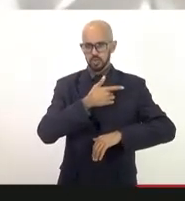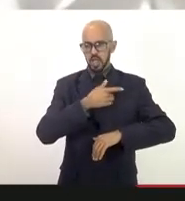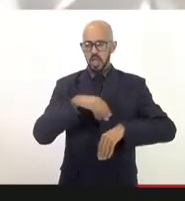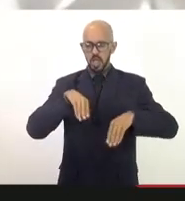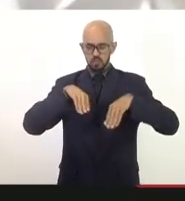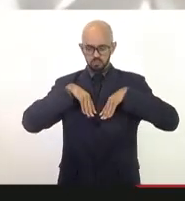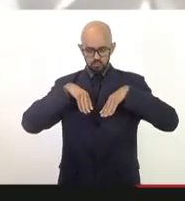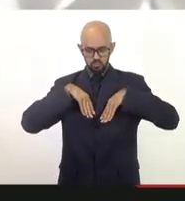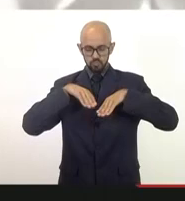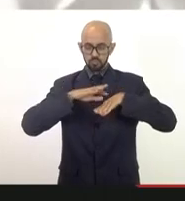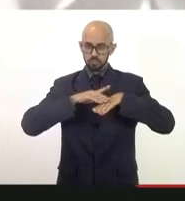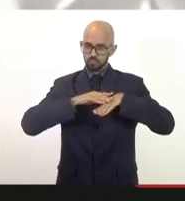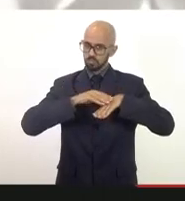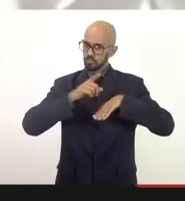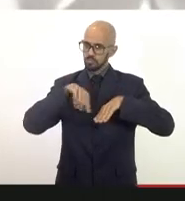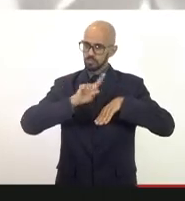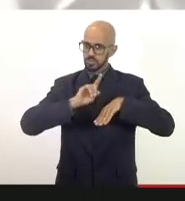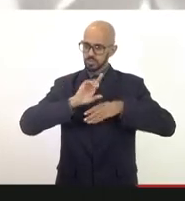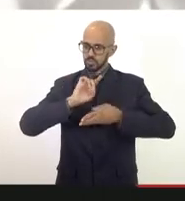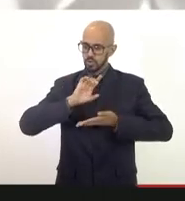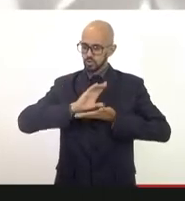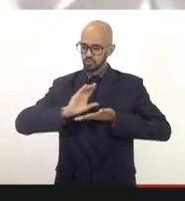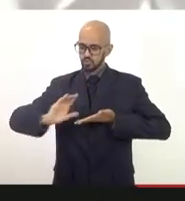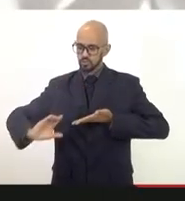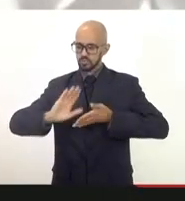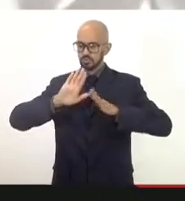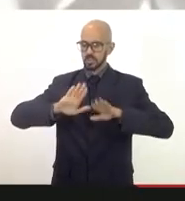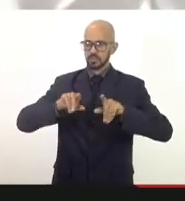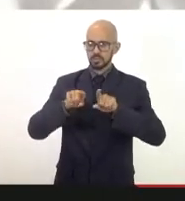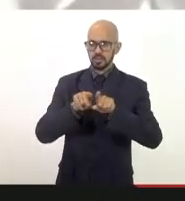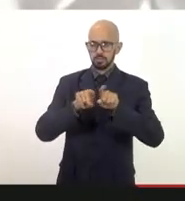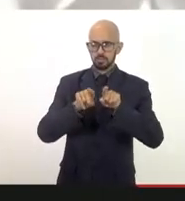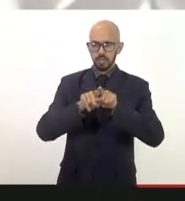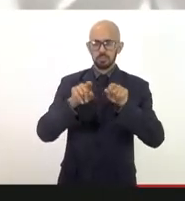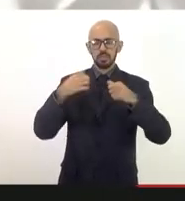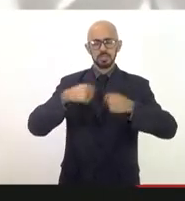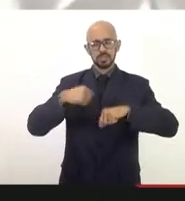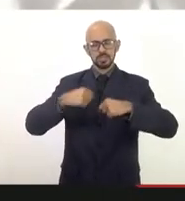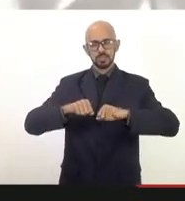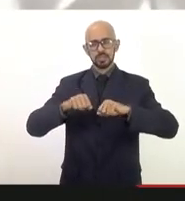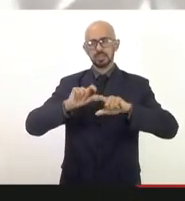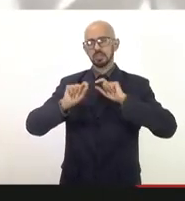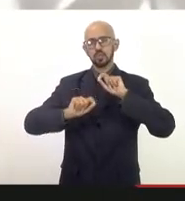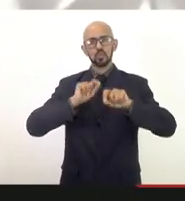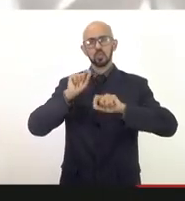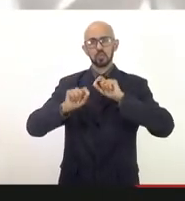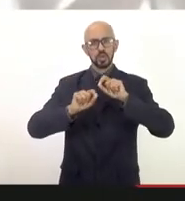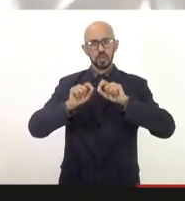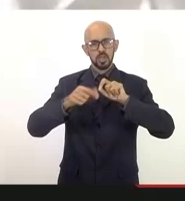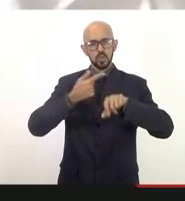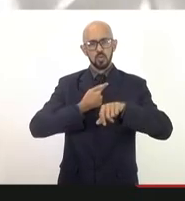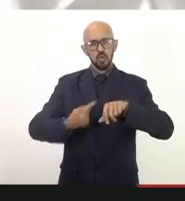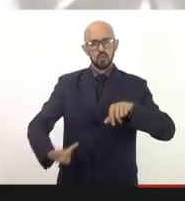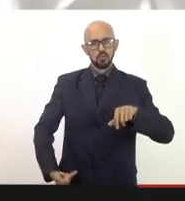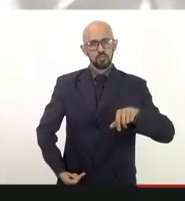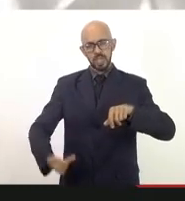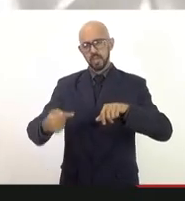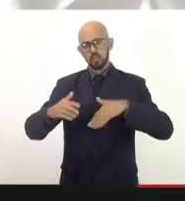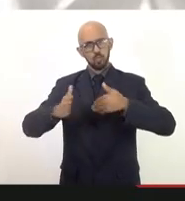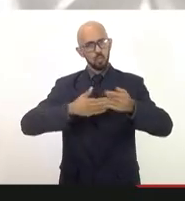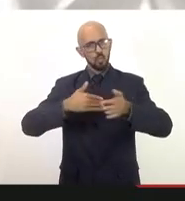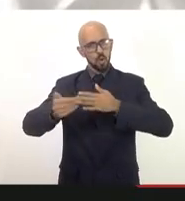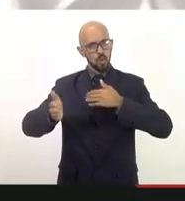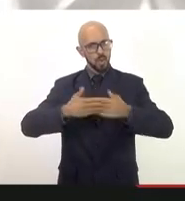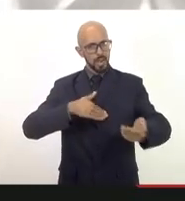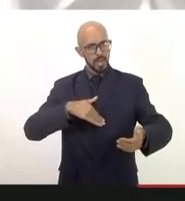de investimento orçamentário, sobretudo a tuberculose precisa que o governo, qualquer que seja